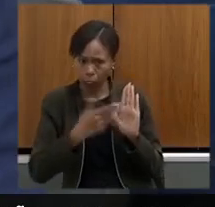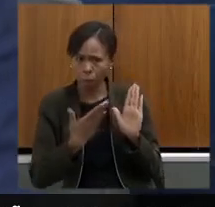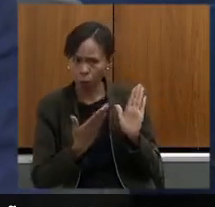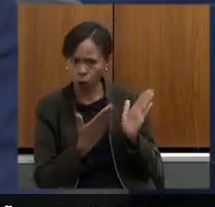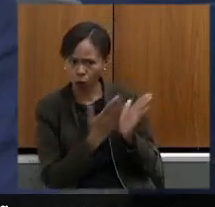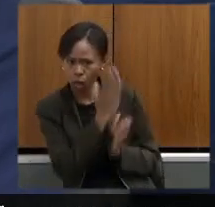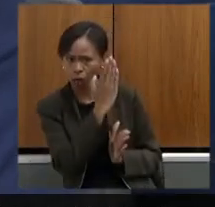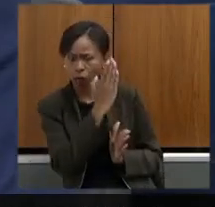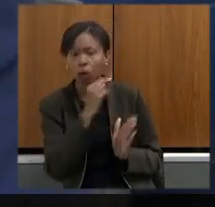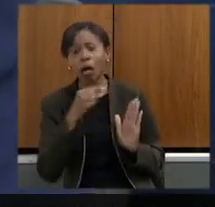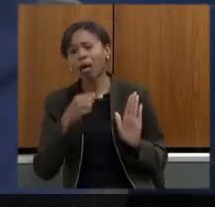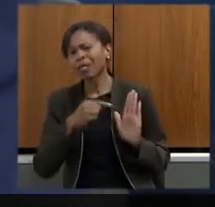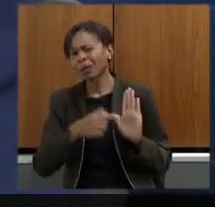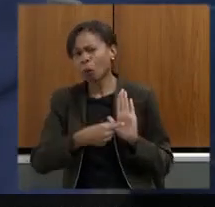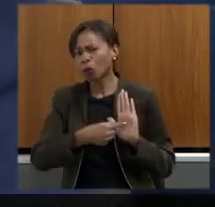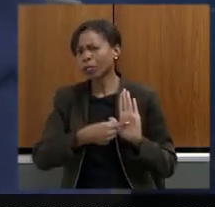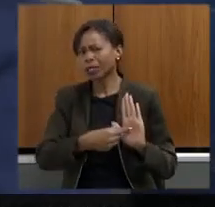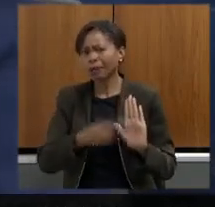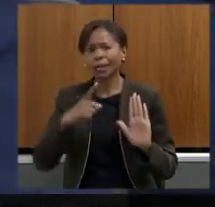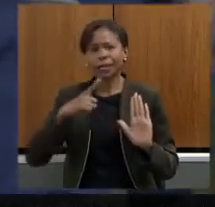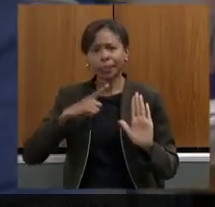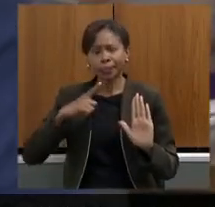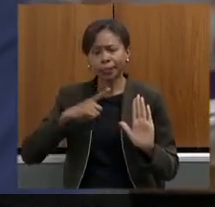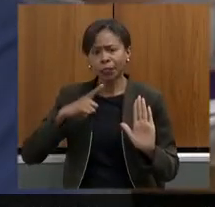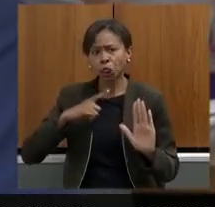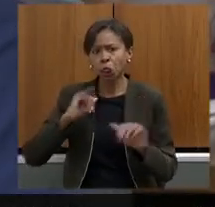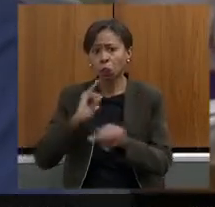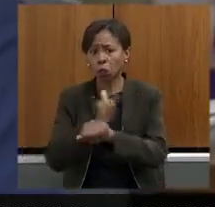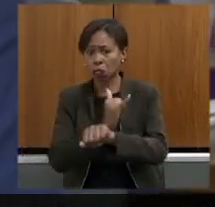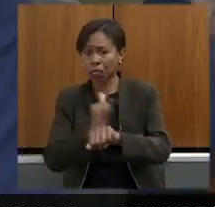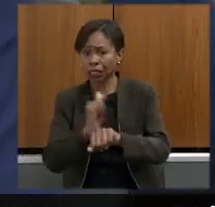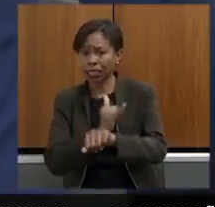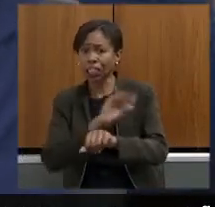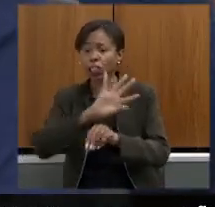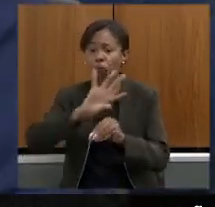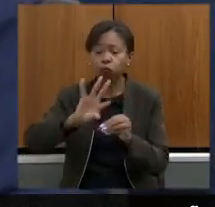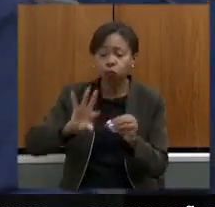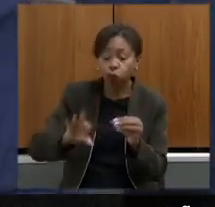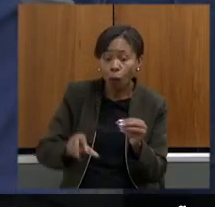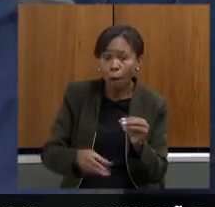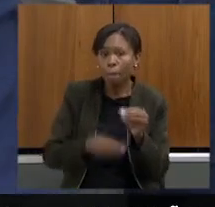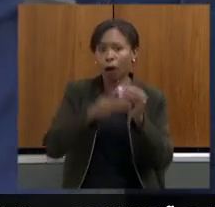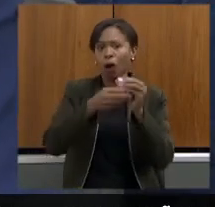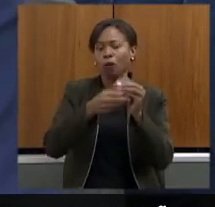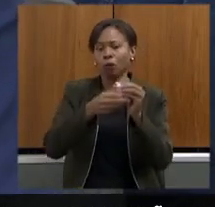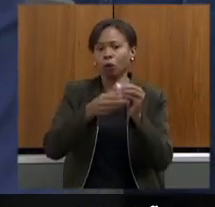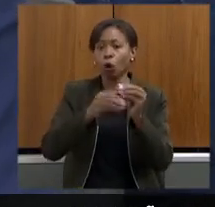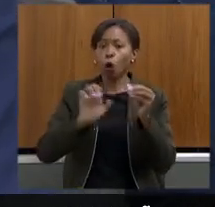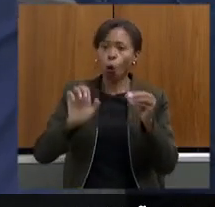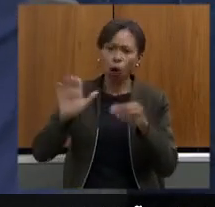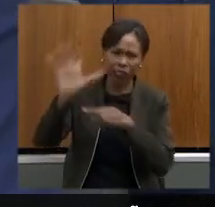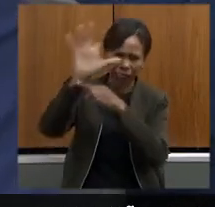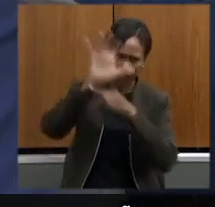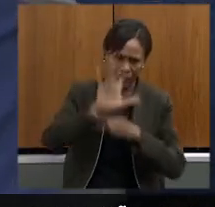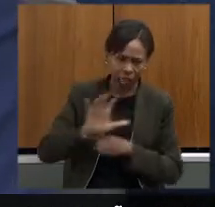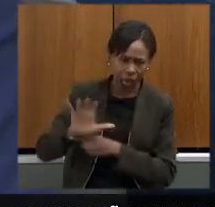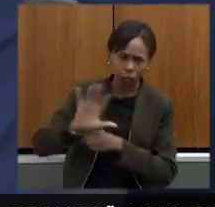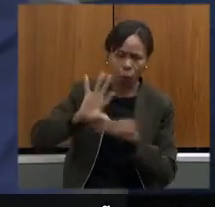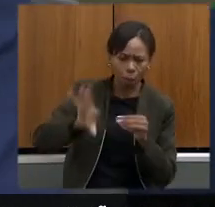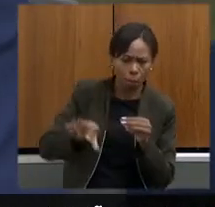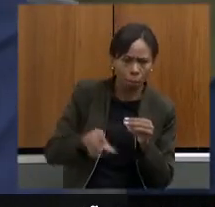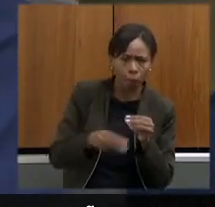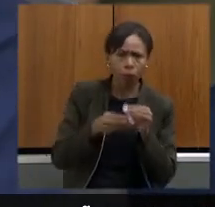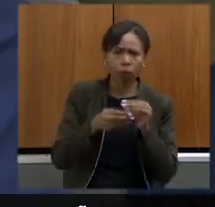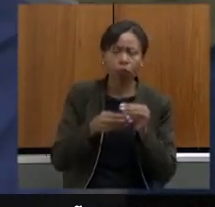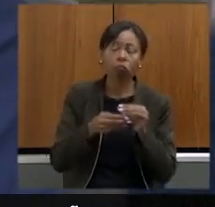uma mecanismo de ressarcimento mecanismo de recomposição com os estados que a gente